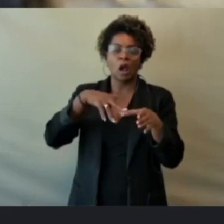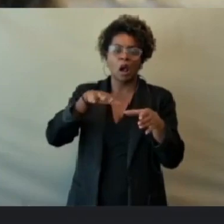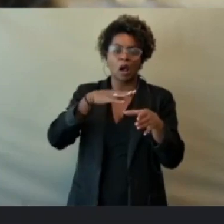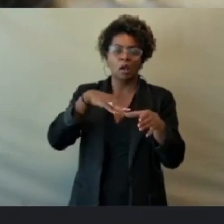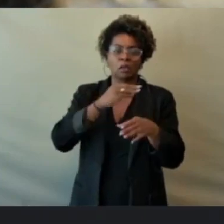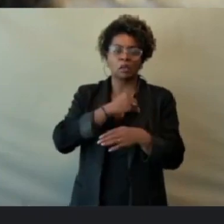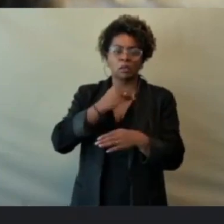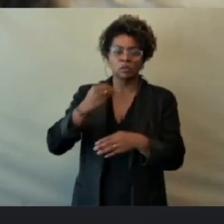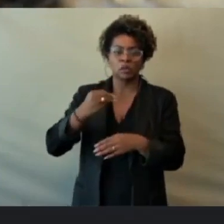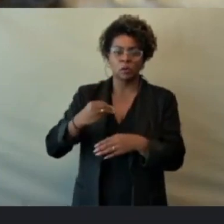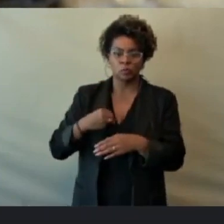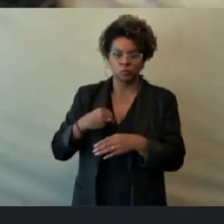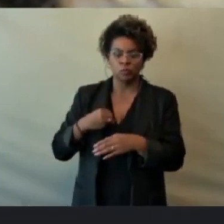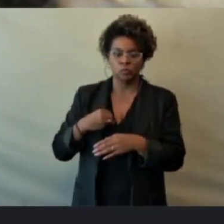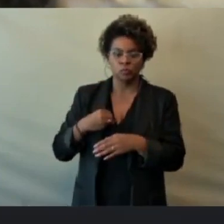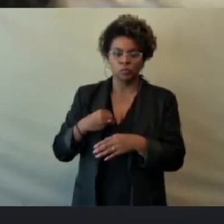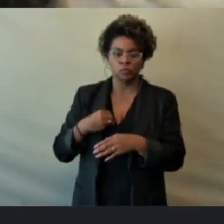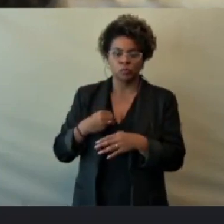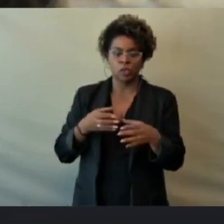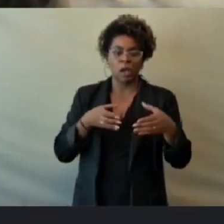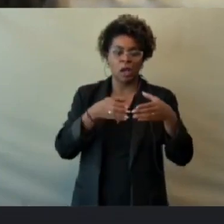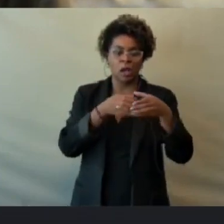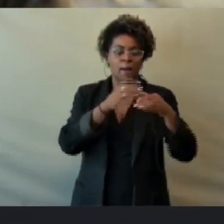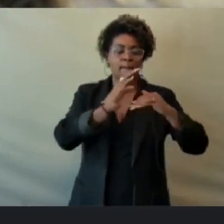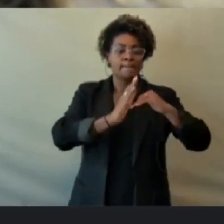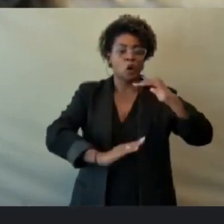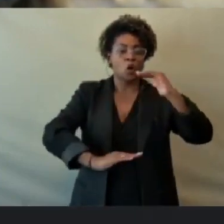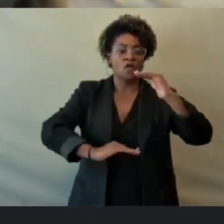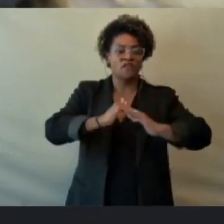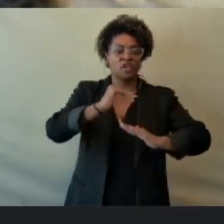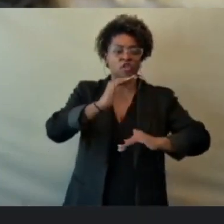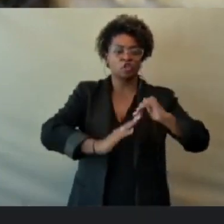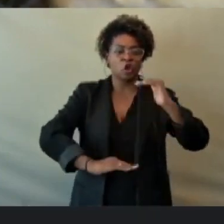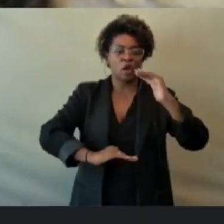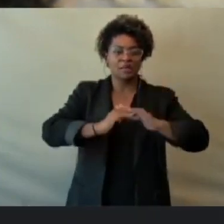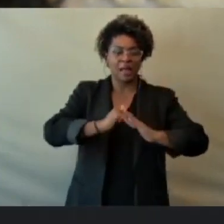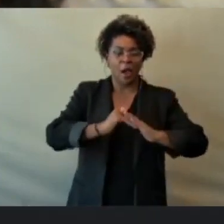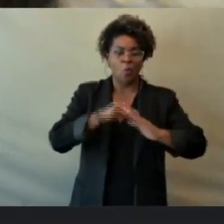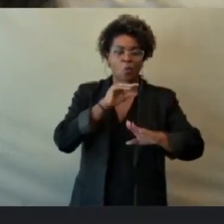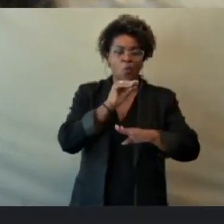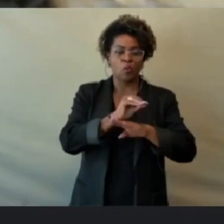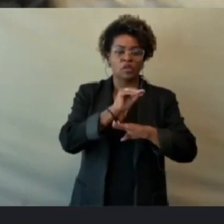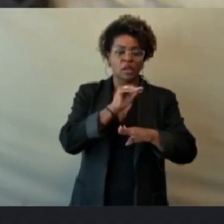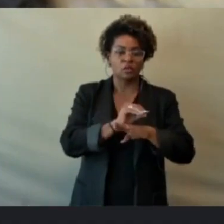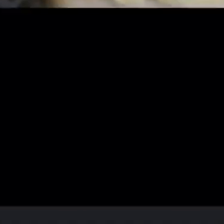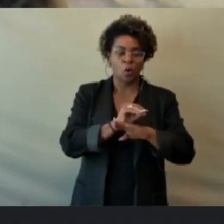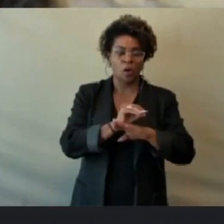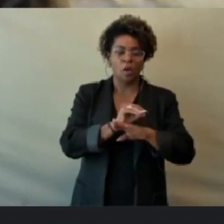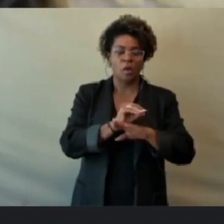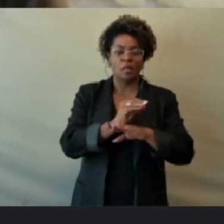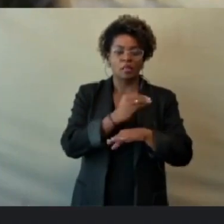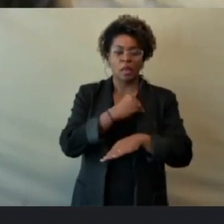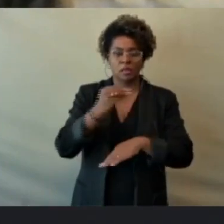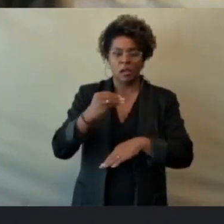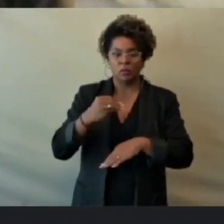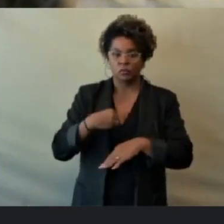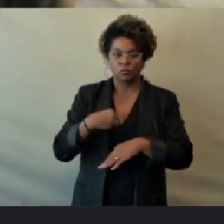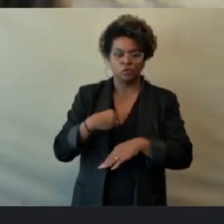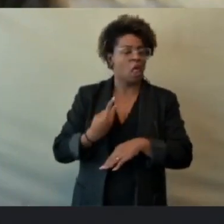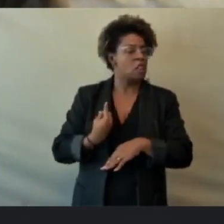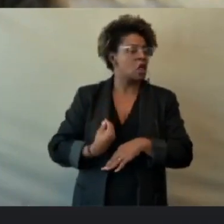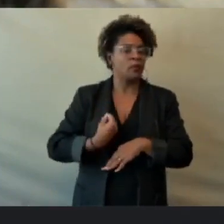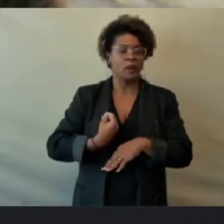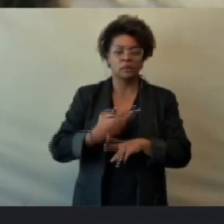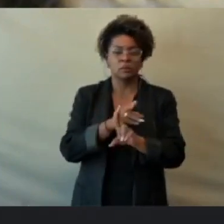cuidador de saúde isso não faz parte do SUS dentro da saúde aí até foi citado algum órgão que pode